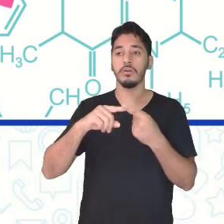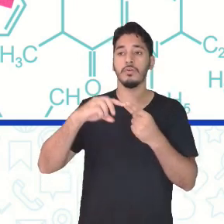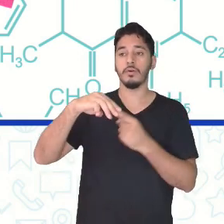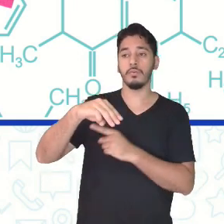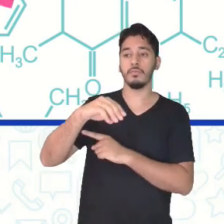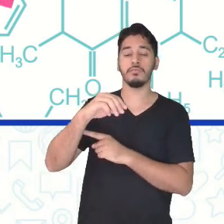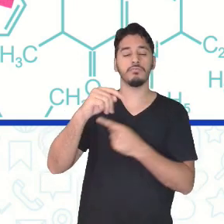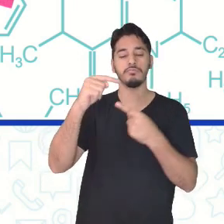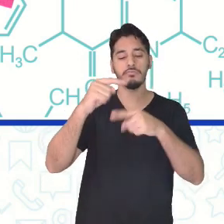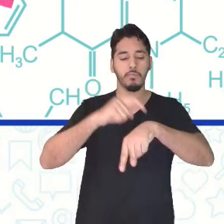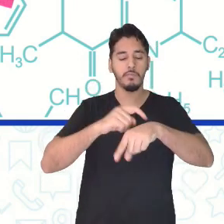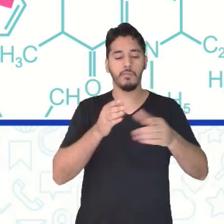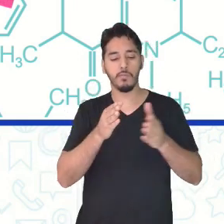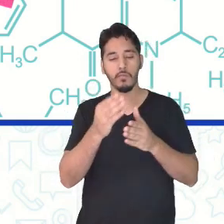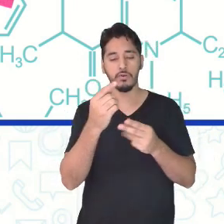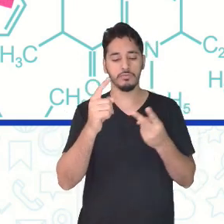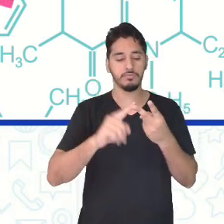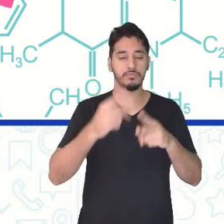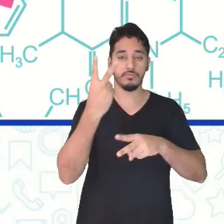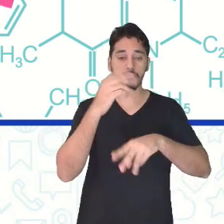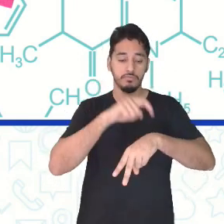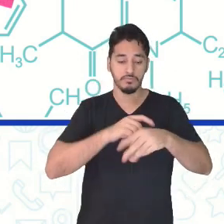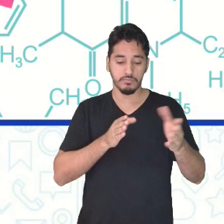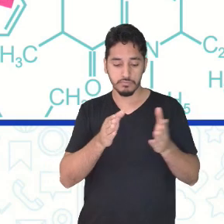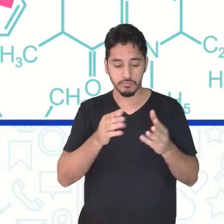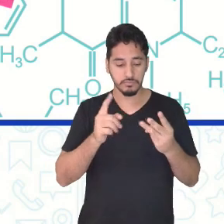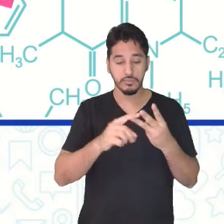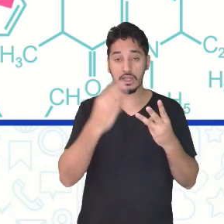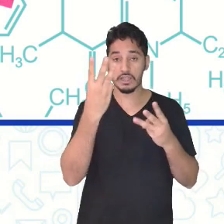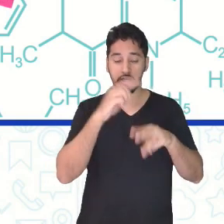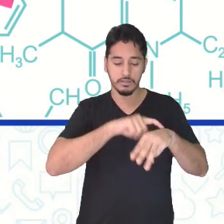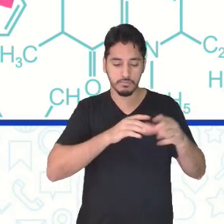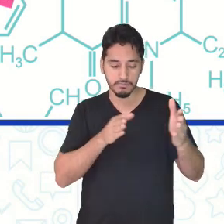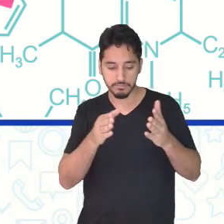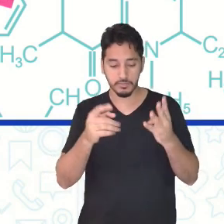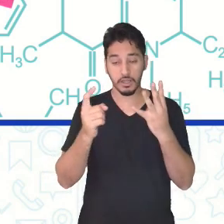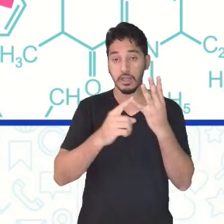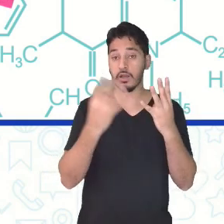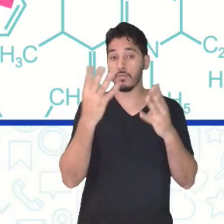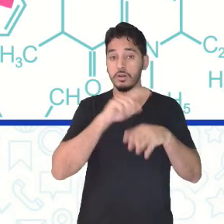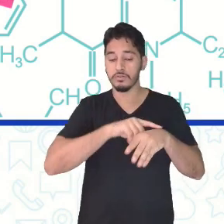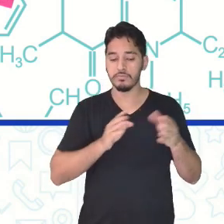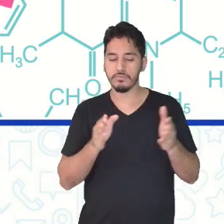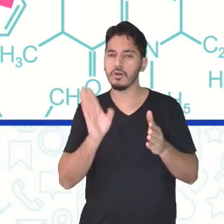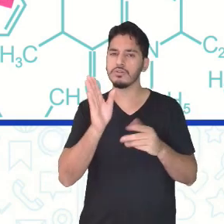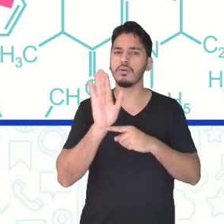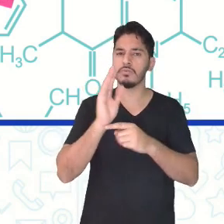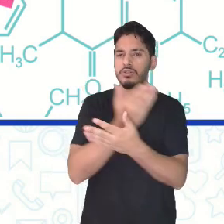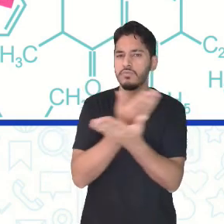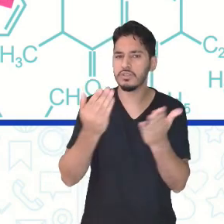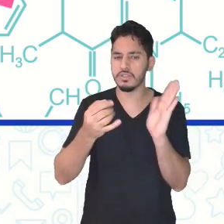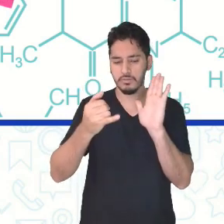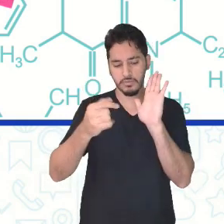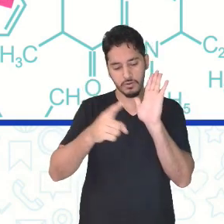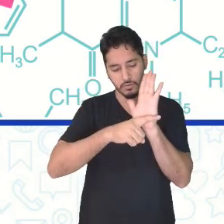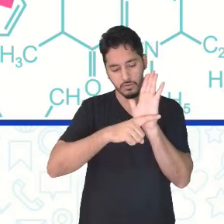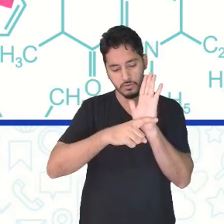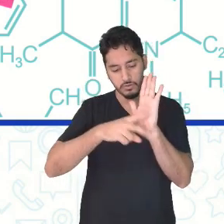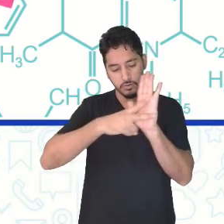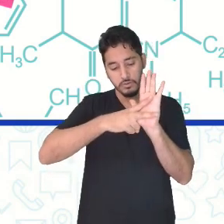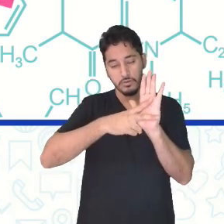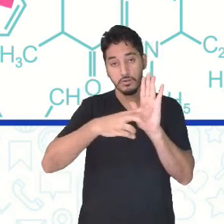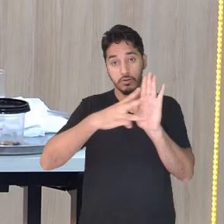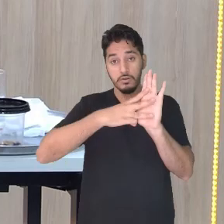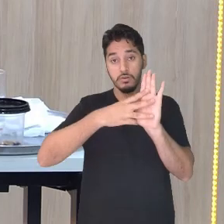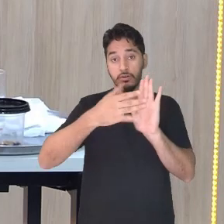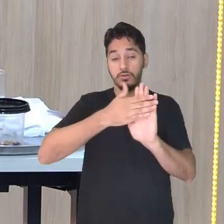monofásica, bifásica, trifásica e polifásica, que eu conversei e mostrei aqui, né, para vocês. E eu vou mais uma